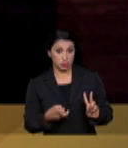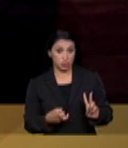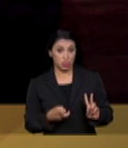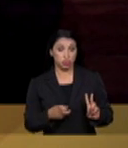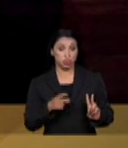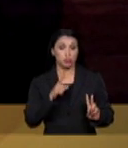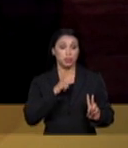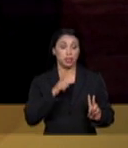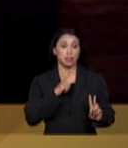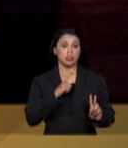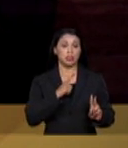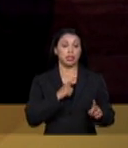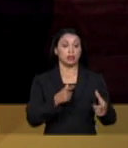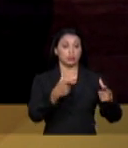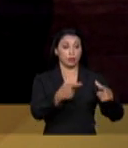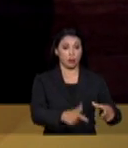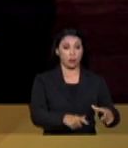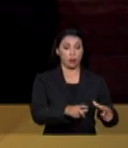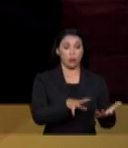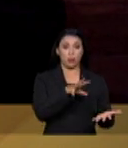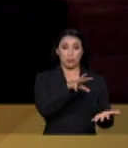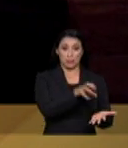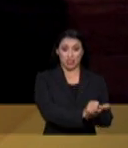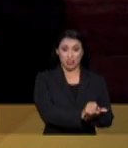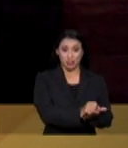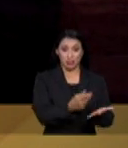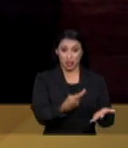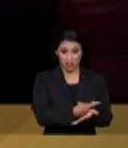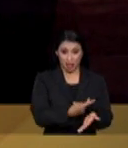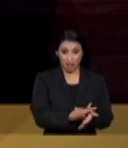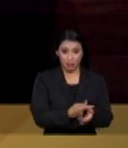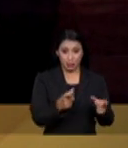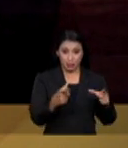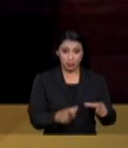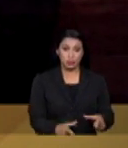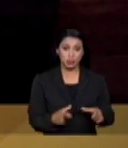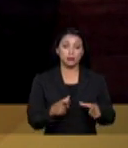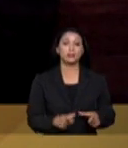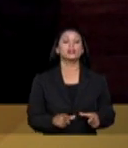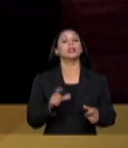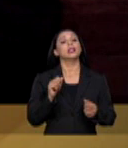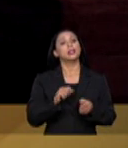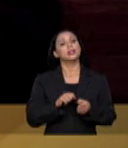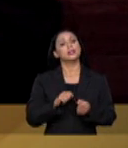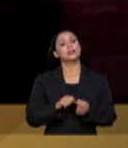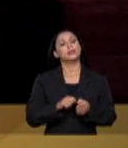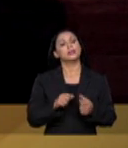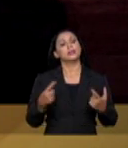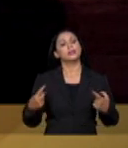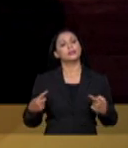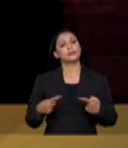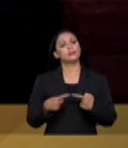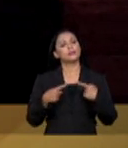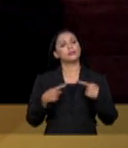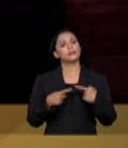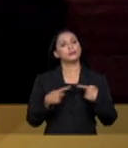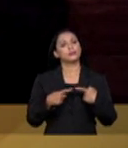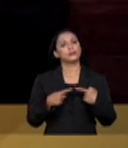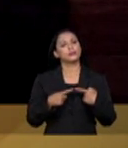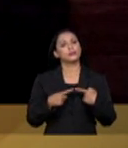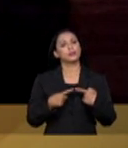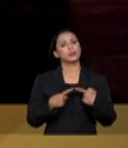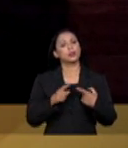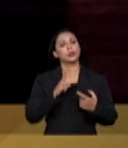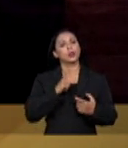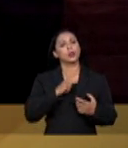a ocupação ilícita de sua terra deve ser pesquise preferidas de acordo com a concepção que